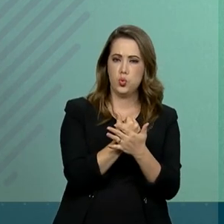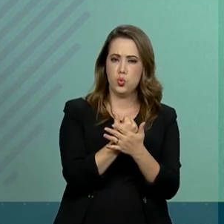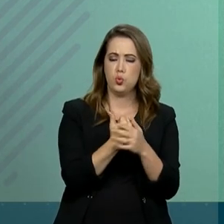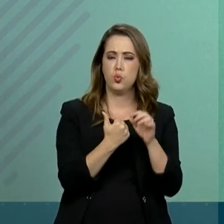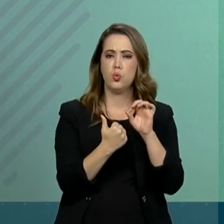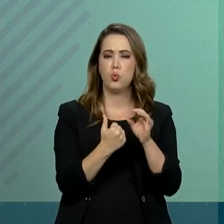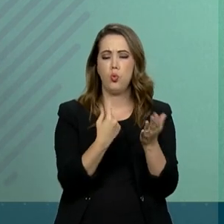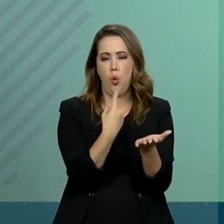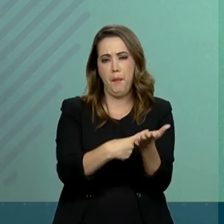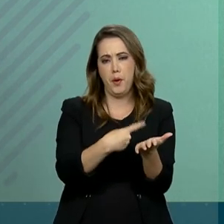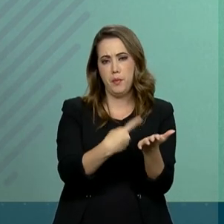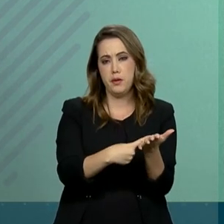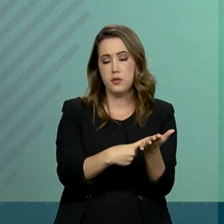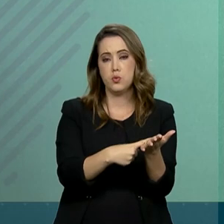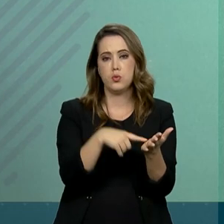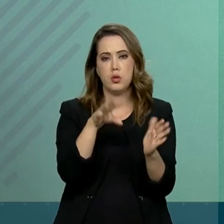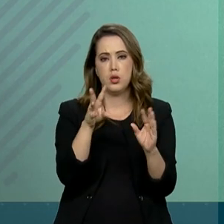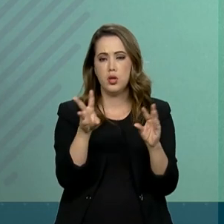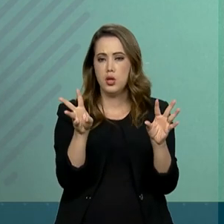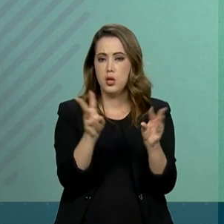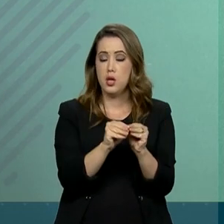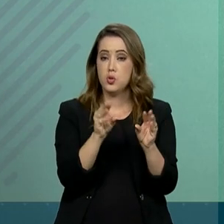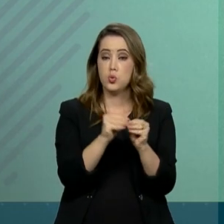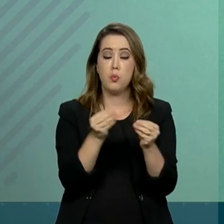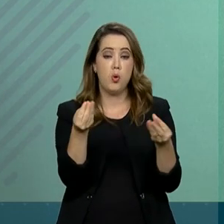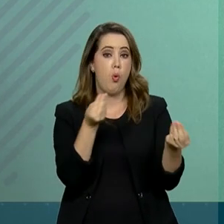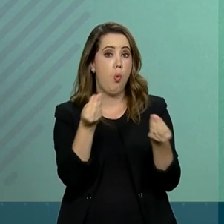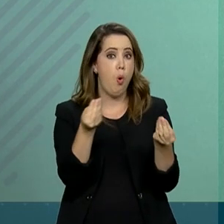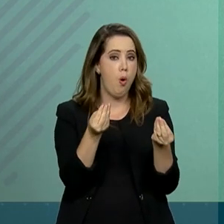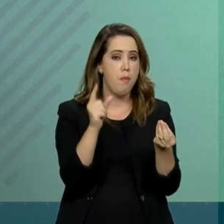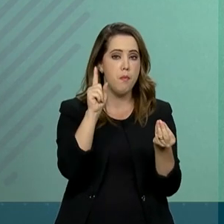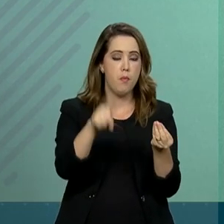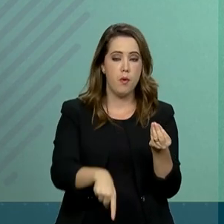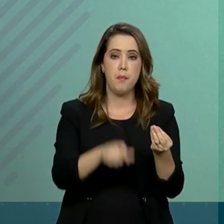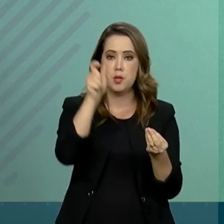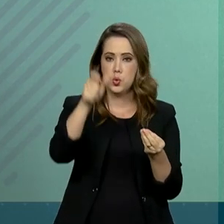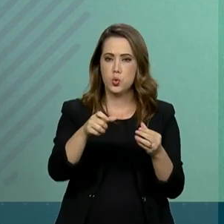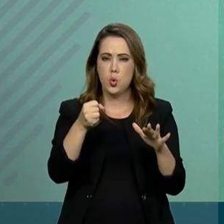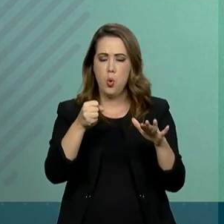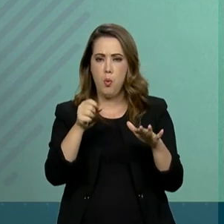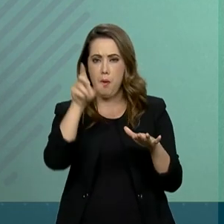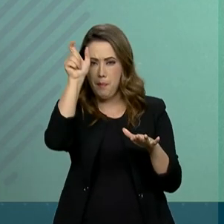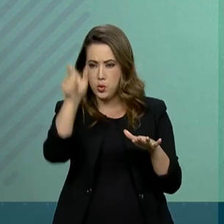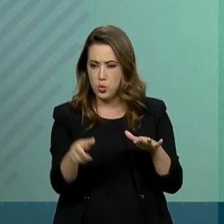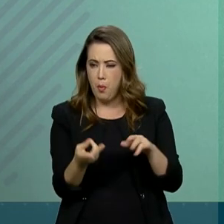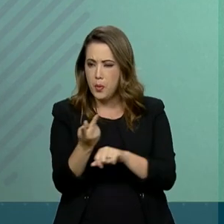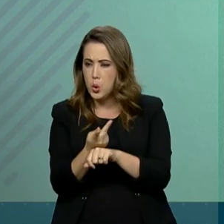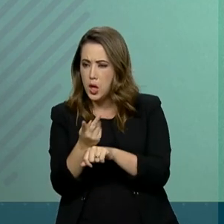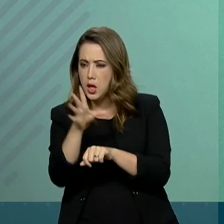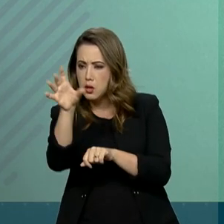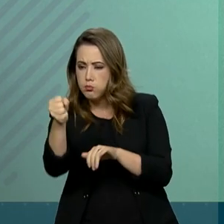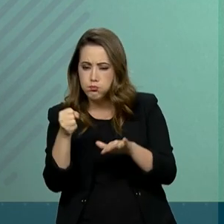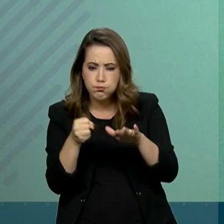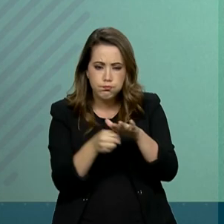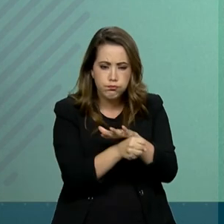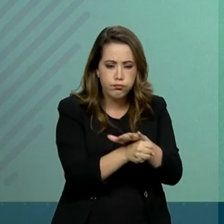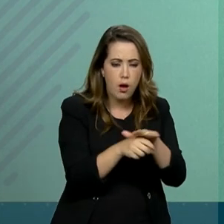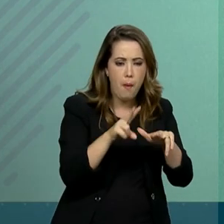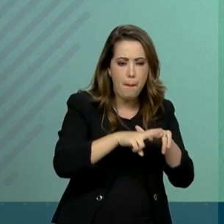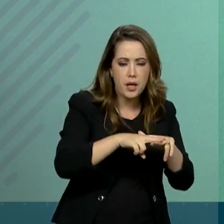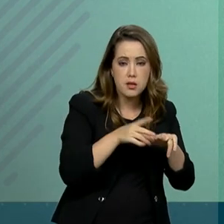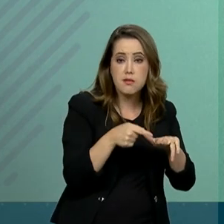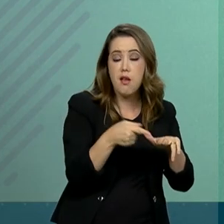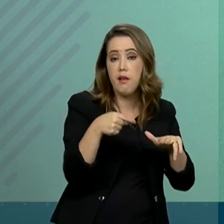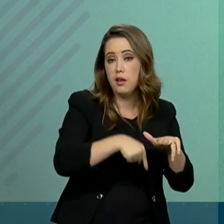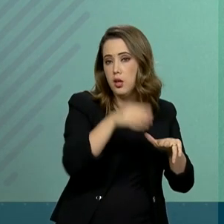consolida os sedimentos de prisão e entrega entre os países membros de pessoas procuradas